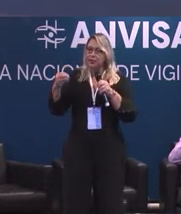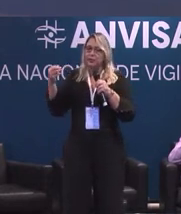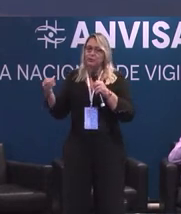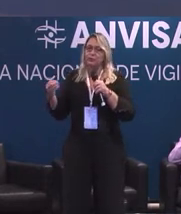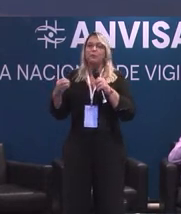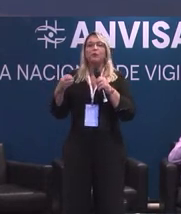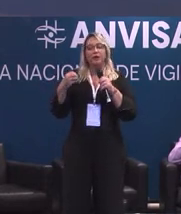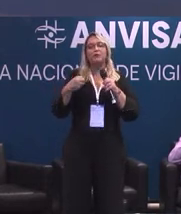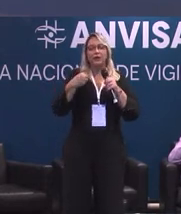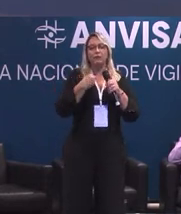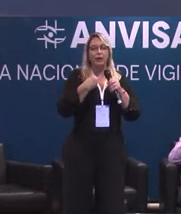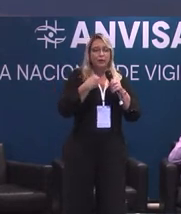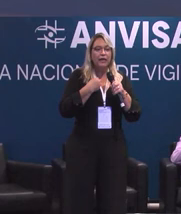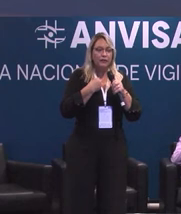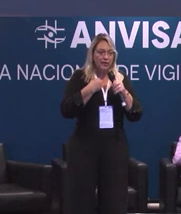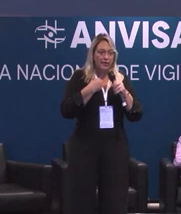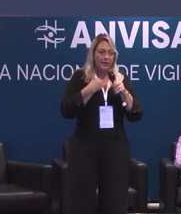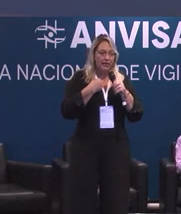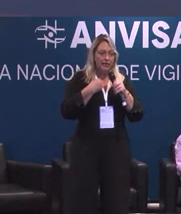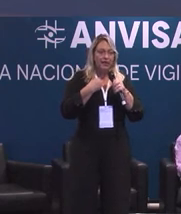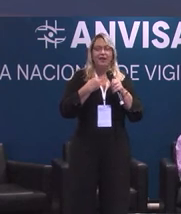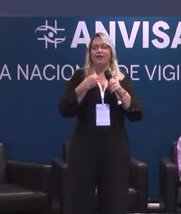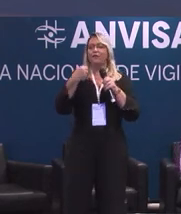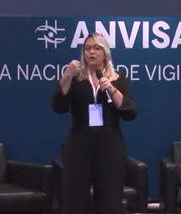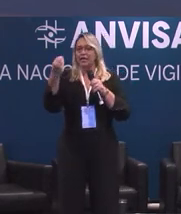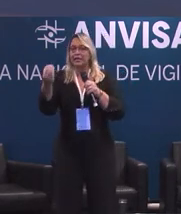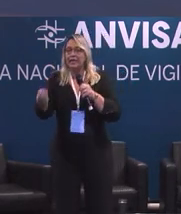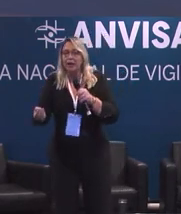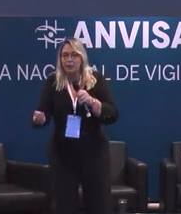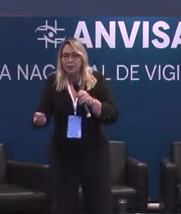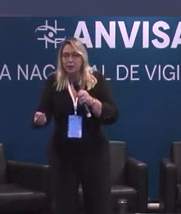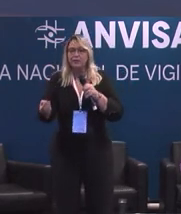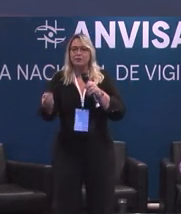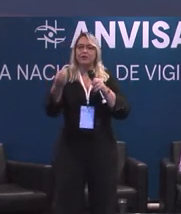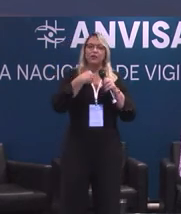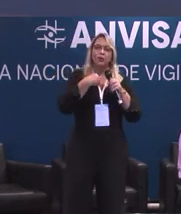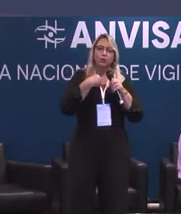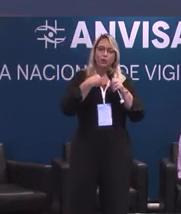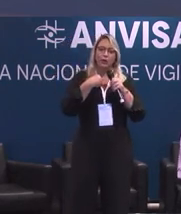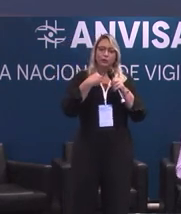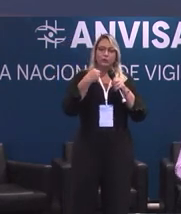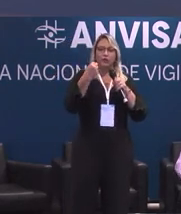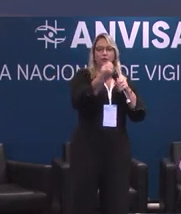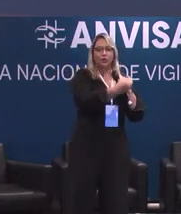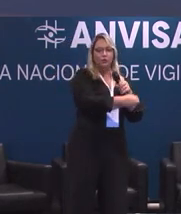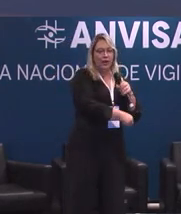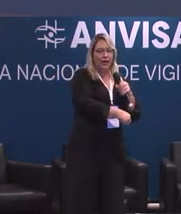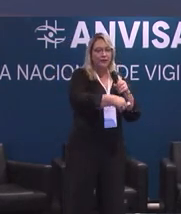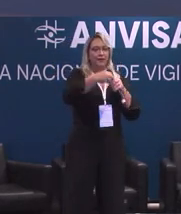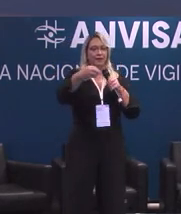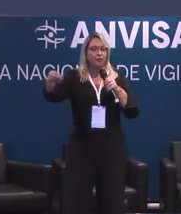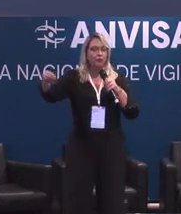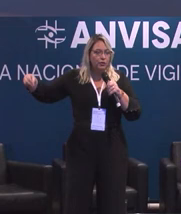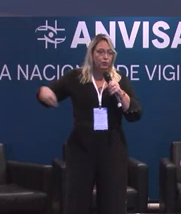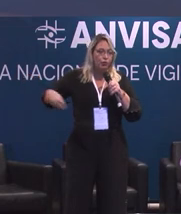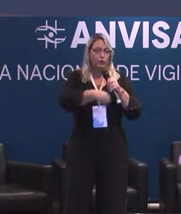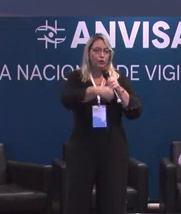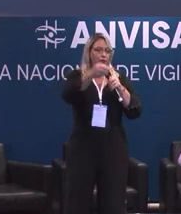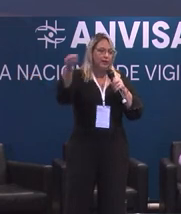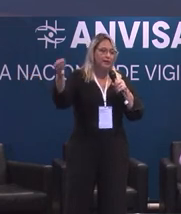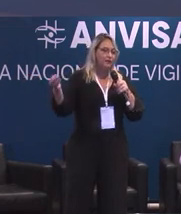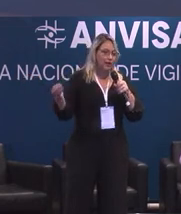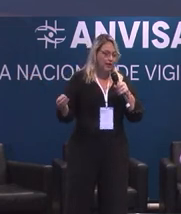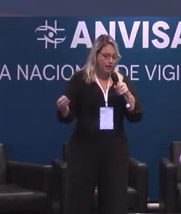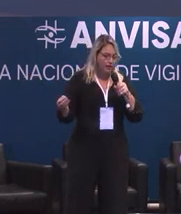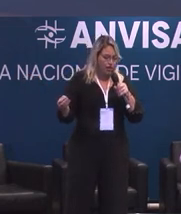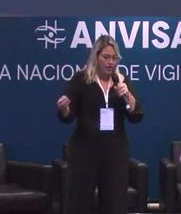assunto, é porque eu tenho certeza que vocês amam tanto quanto eu, tanto quanto o Alex, tanto quanto todos vocês que